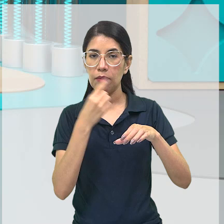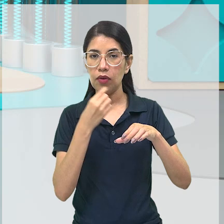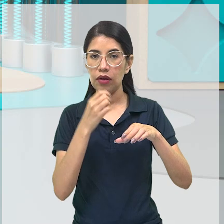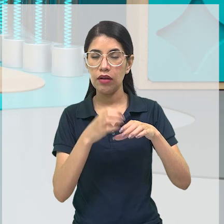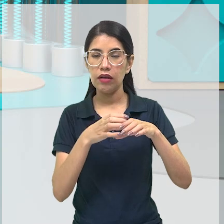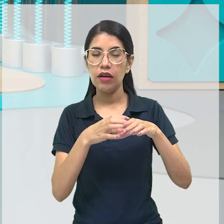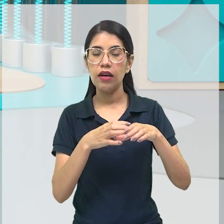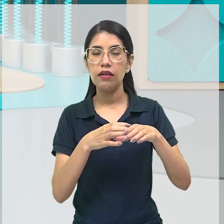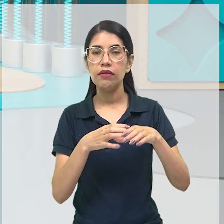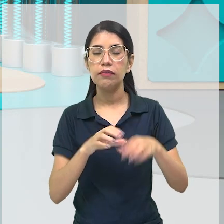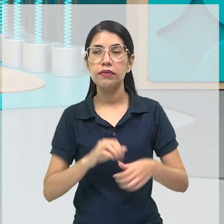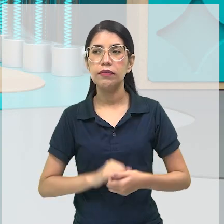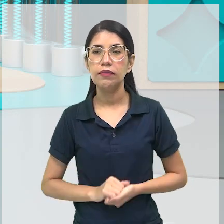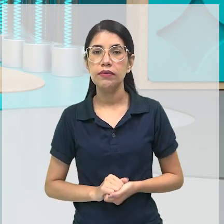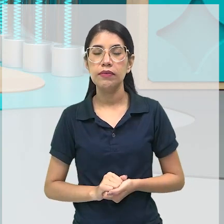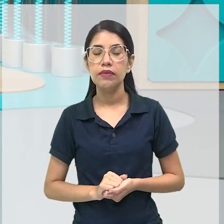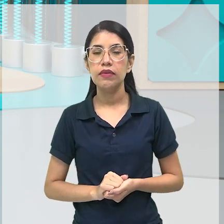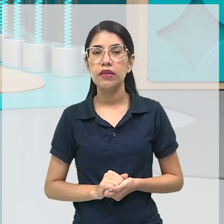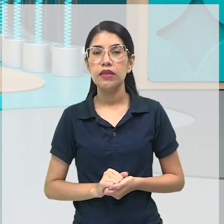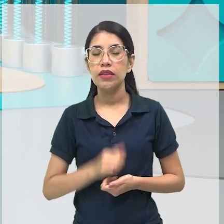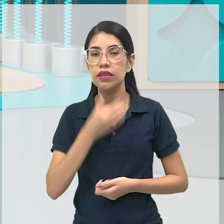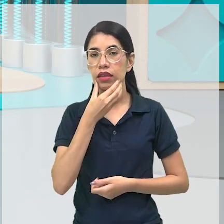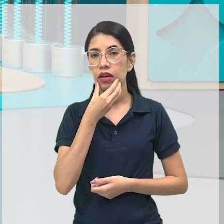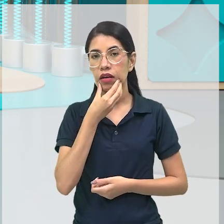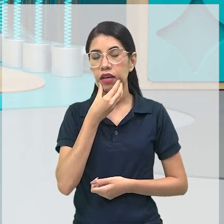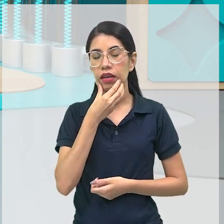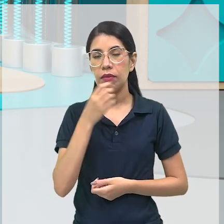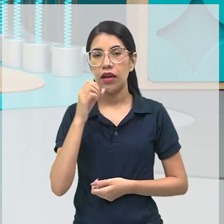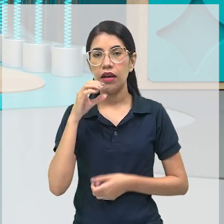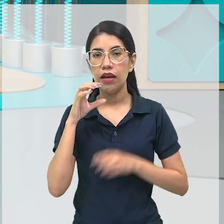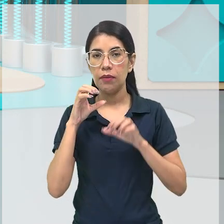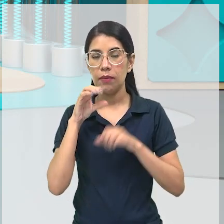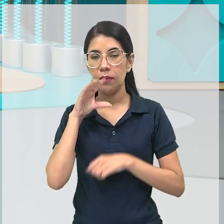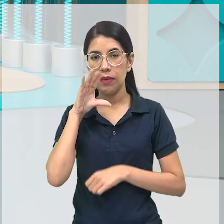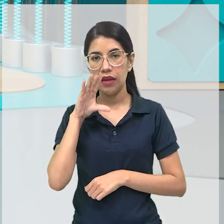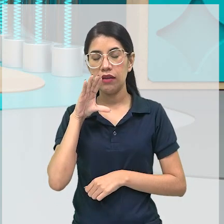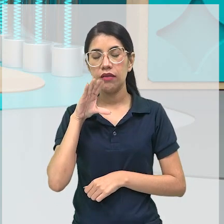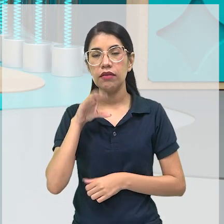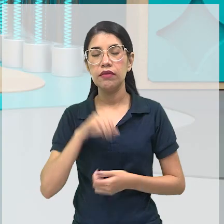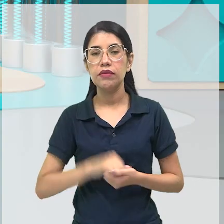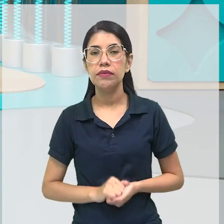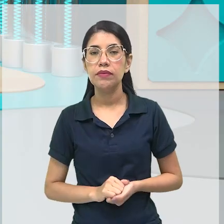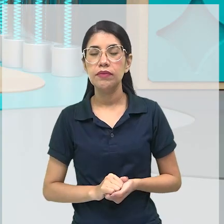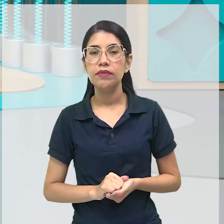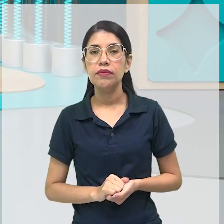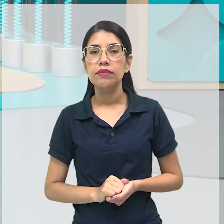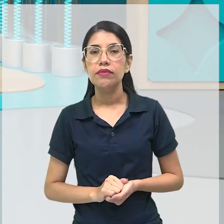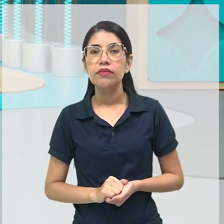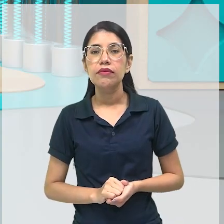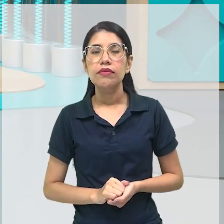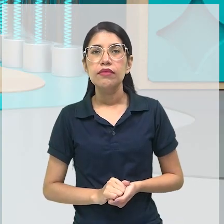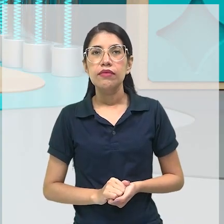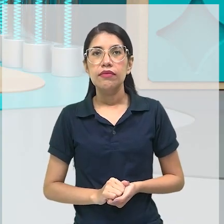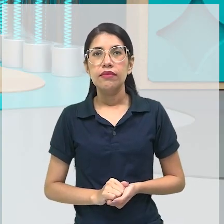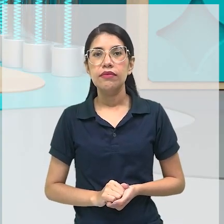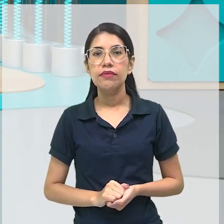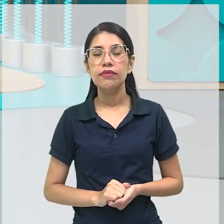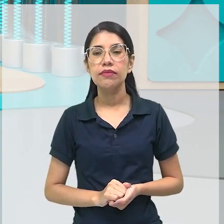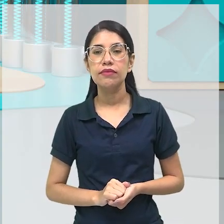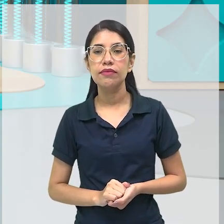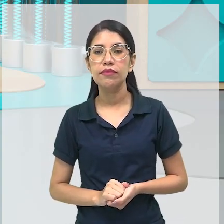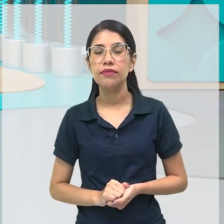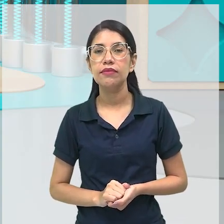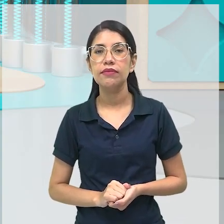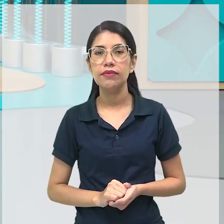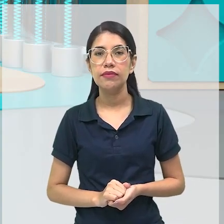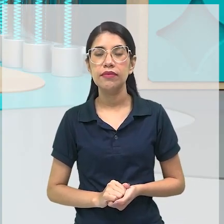aqui no maxilar dela, abre, né? Abre bem a boca da vítima. E aí,